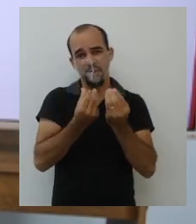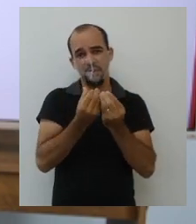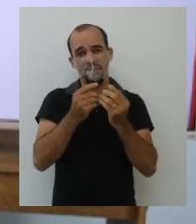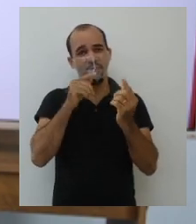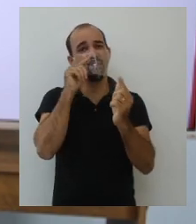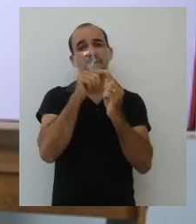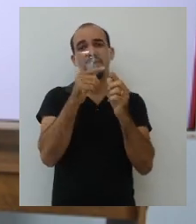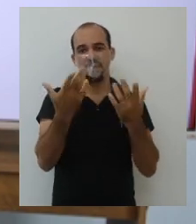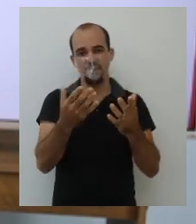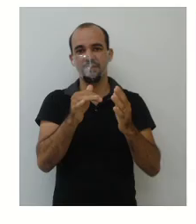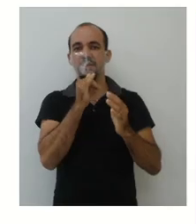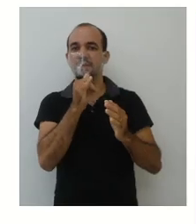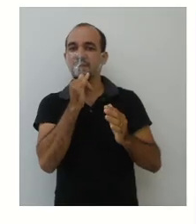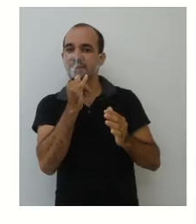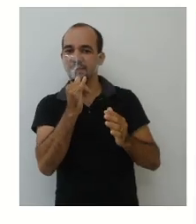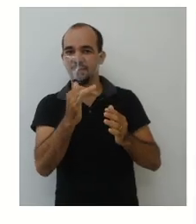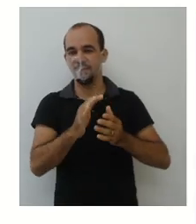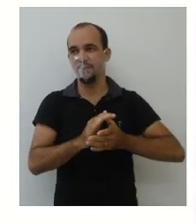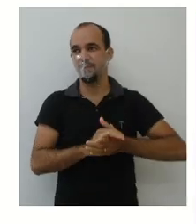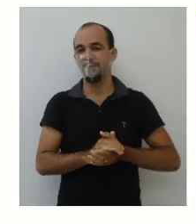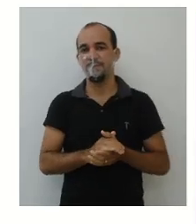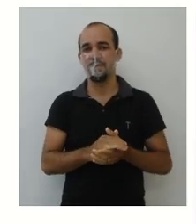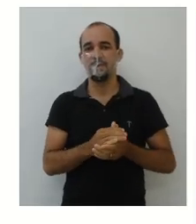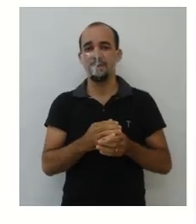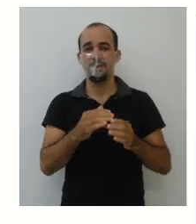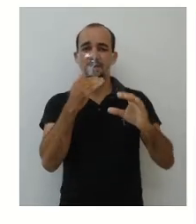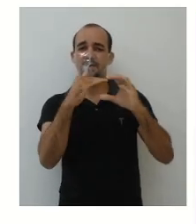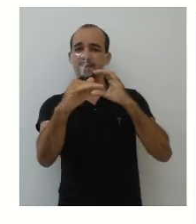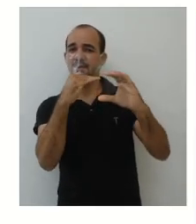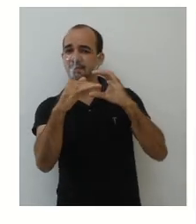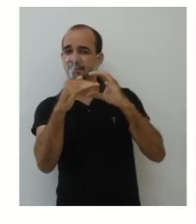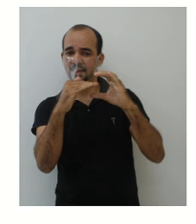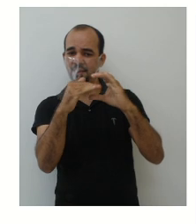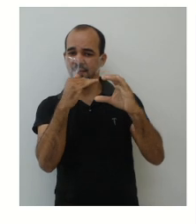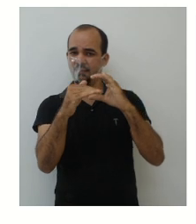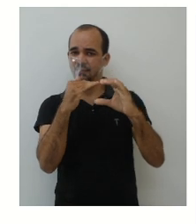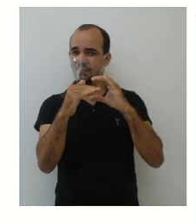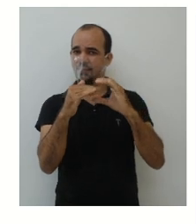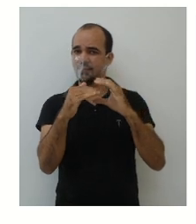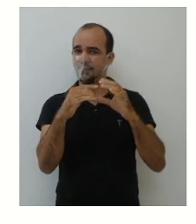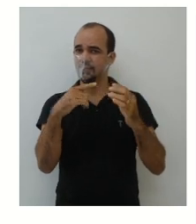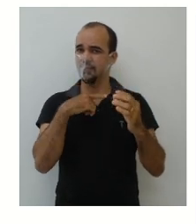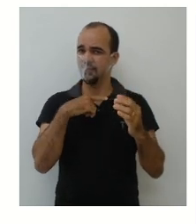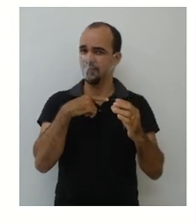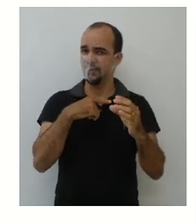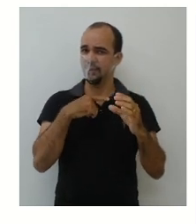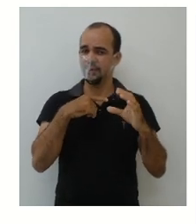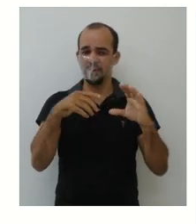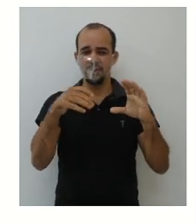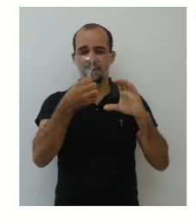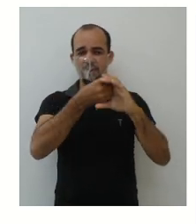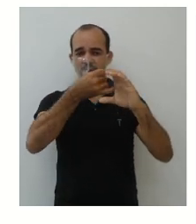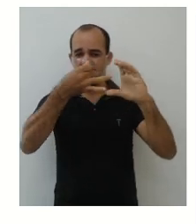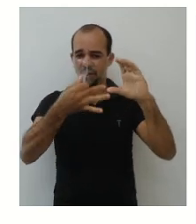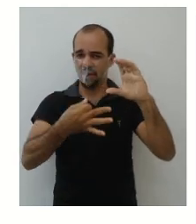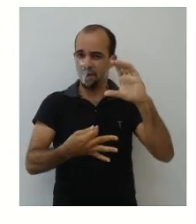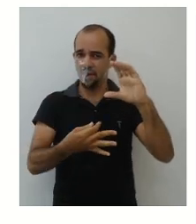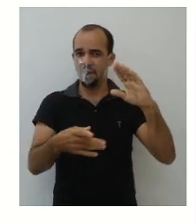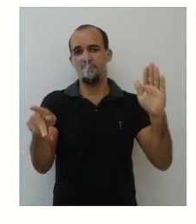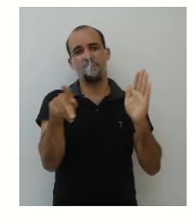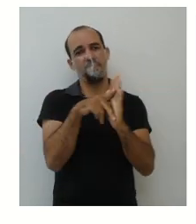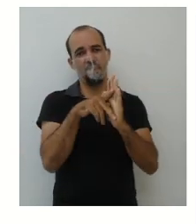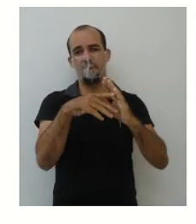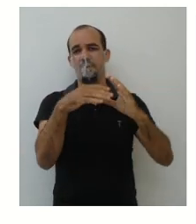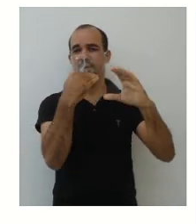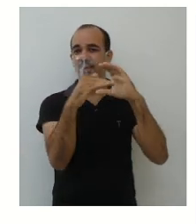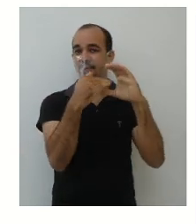exemplos. Então a gente tem o e-mail. O e-mail ele tem uma característica específica, você